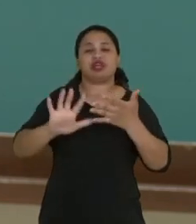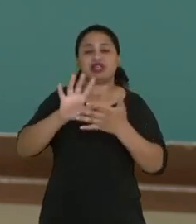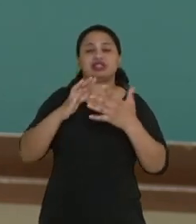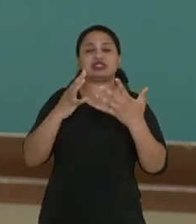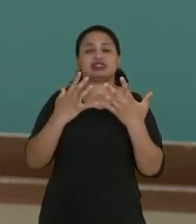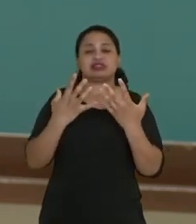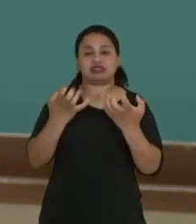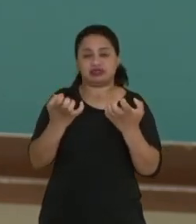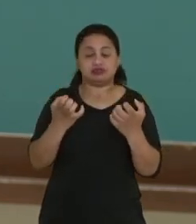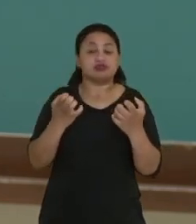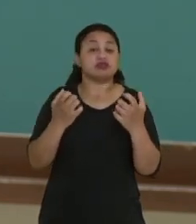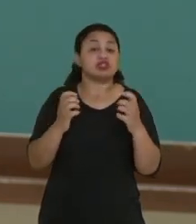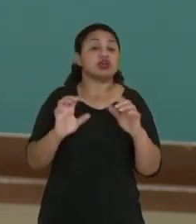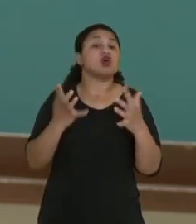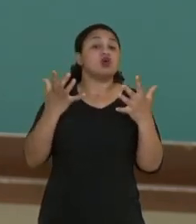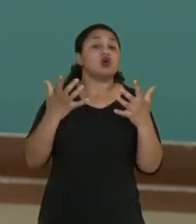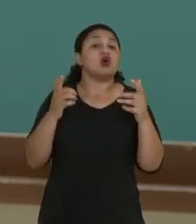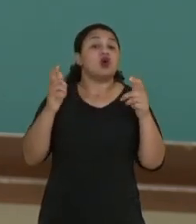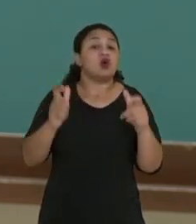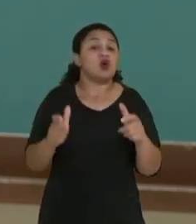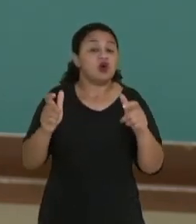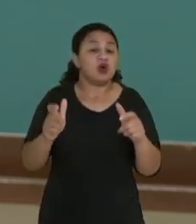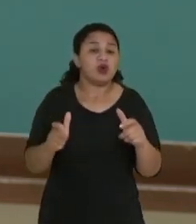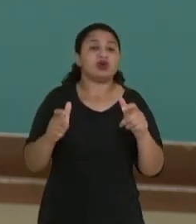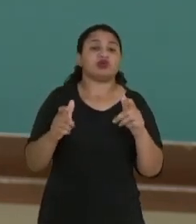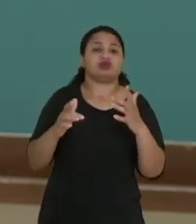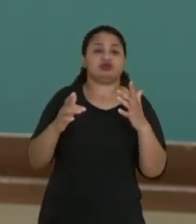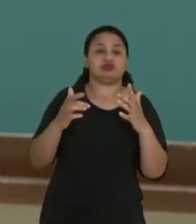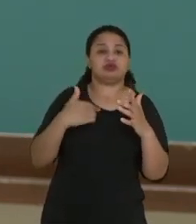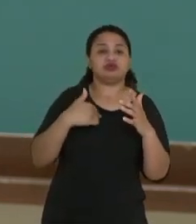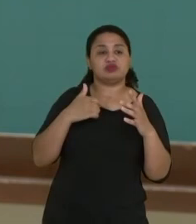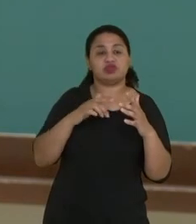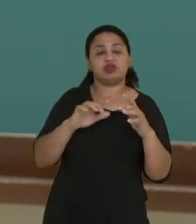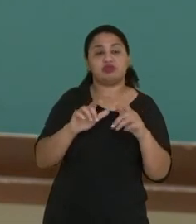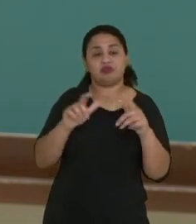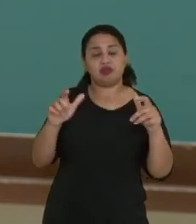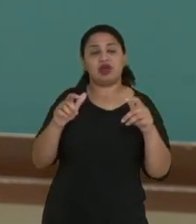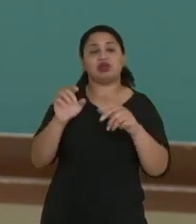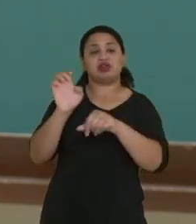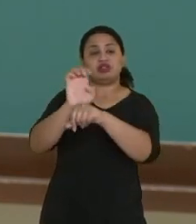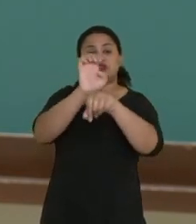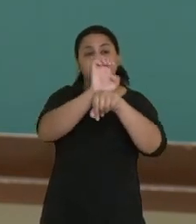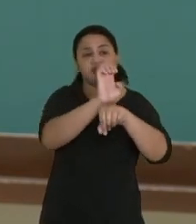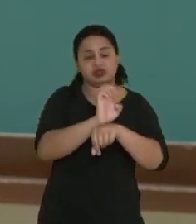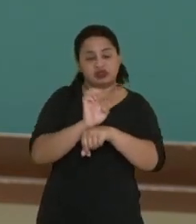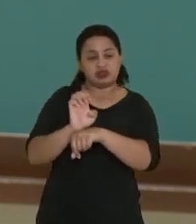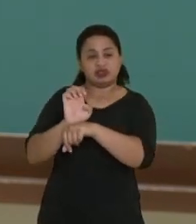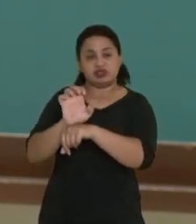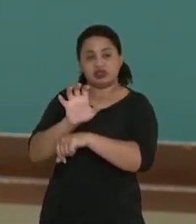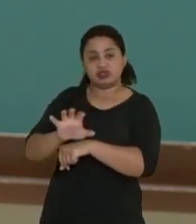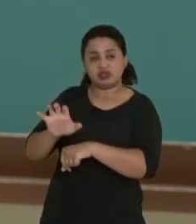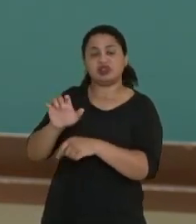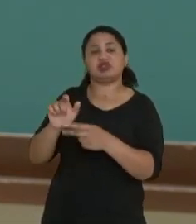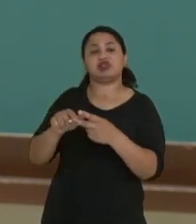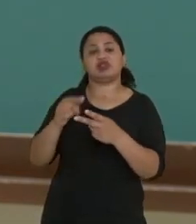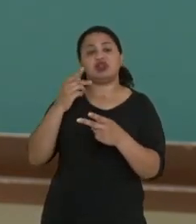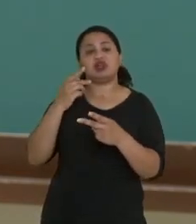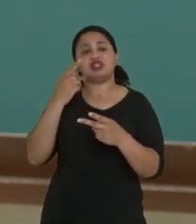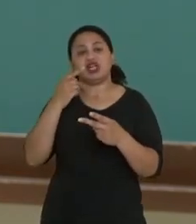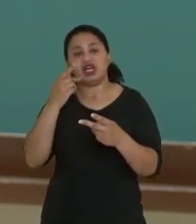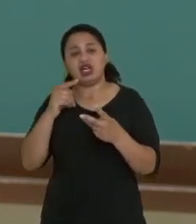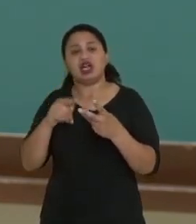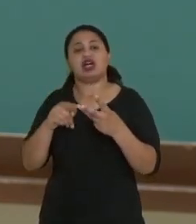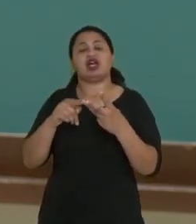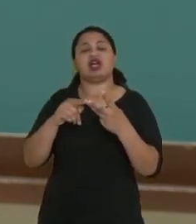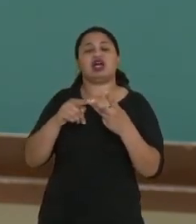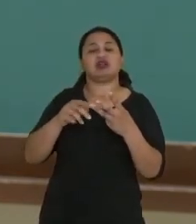né? Onde ocorre esse tipo climático? Na maioria ali dos estados, né, da região. Piauí, Ceará,